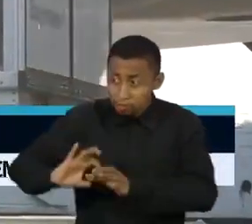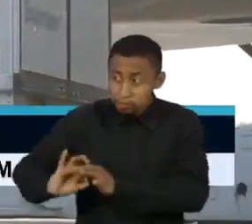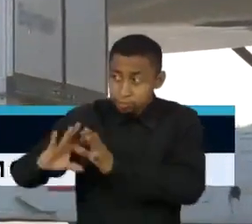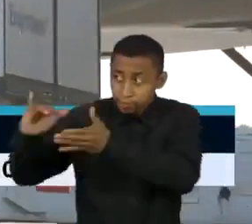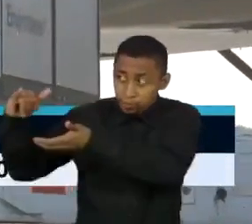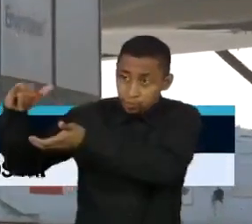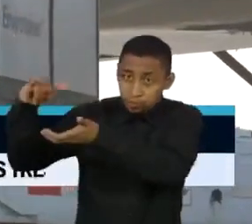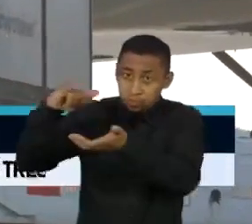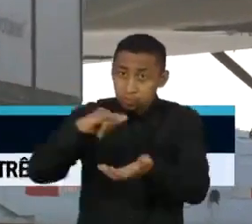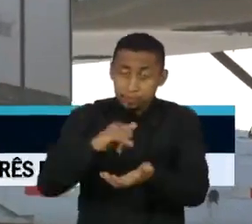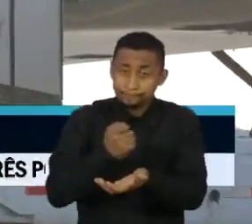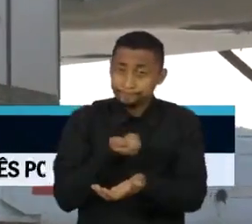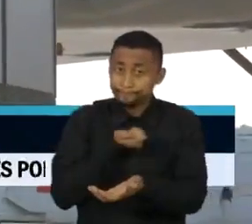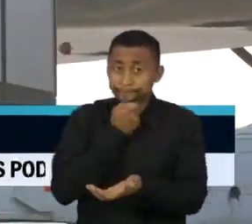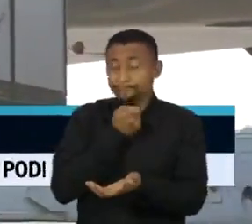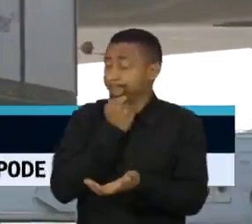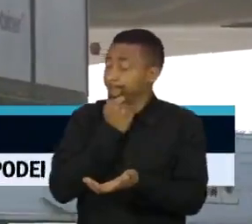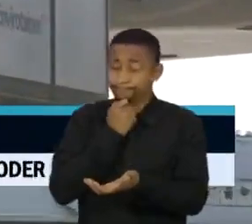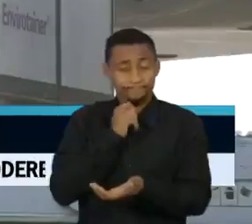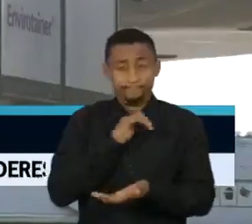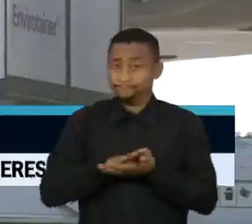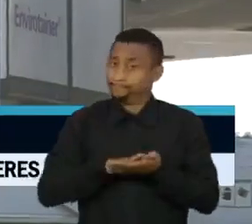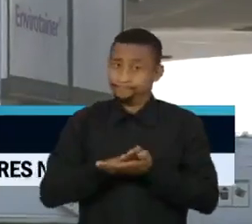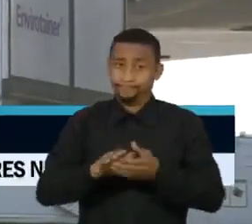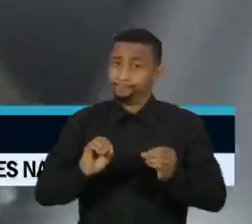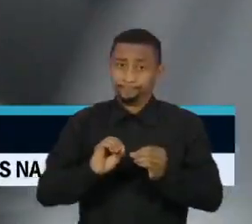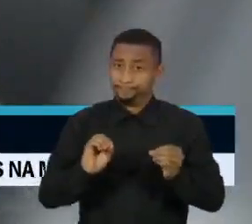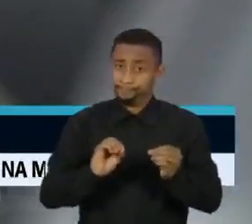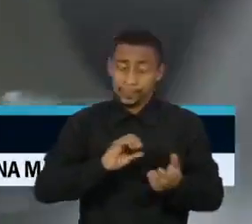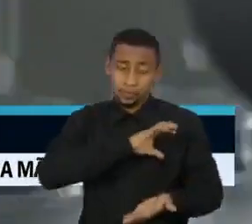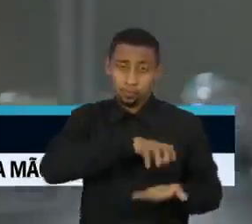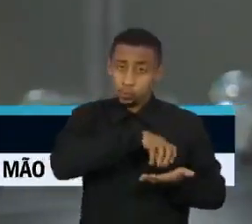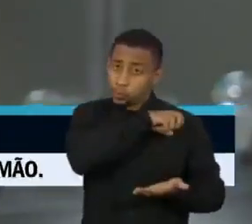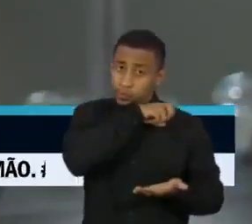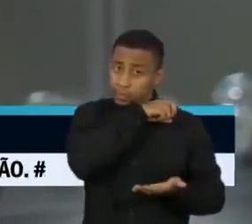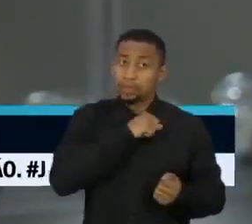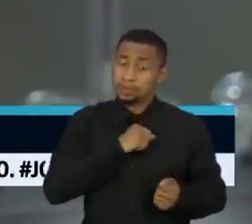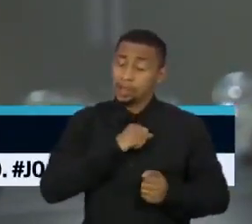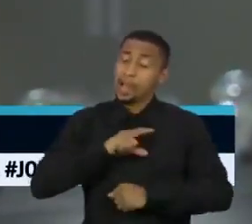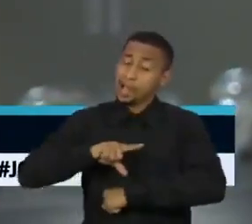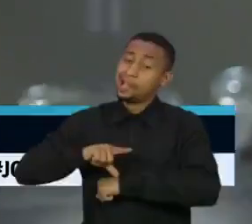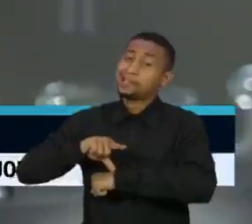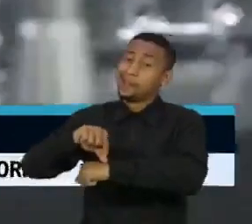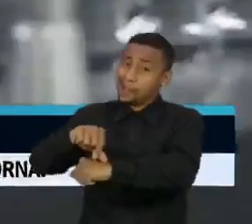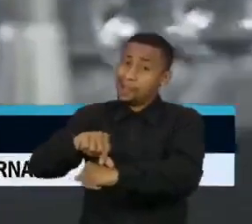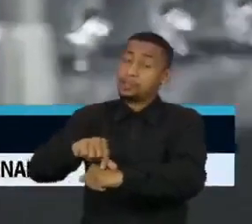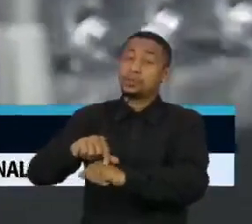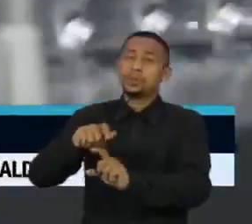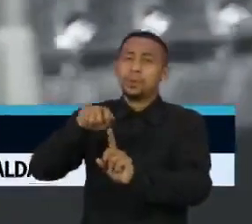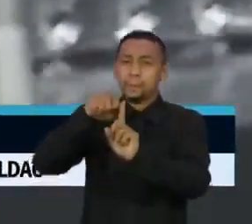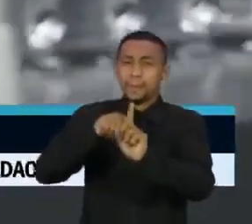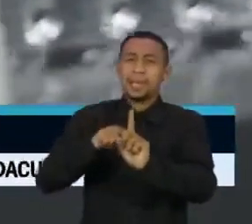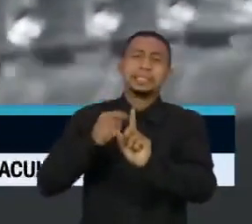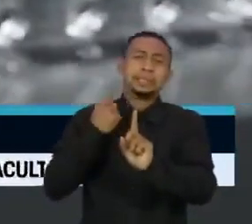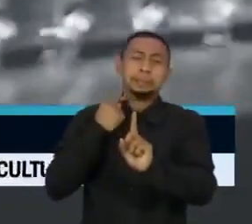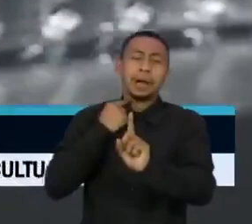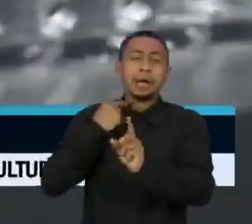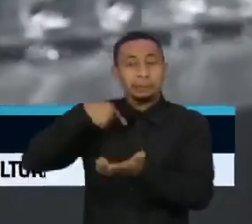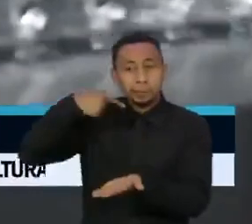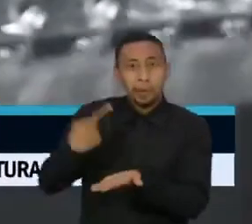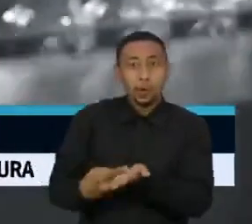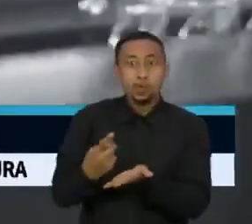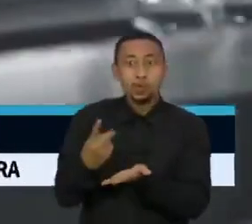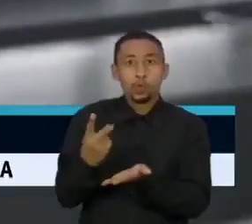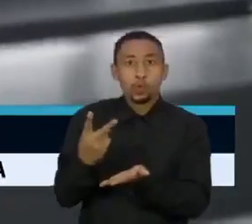e embarque do novo carregamento de IFA para o Instituto Butantan. Com o atraso, a produção para maio, que deveria ser de 12 milhões